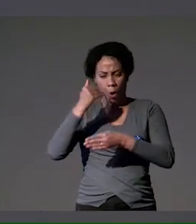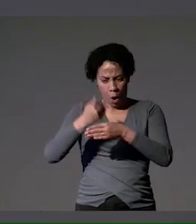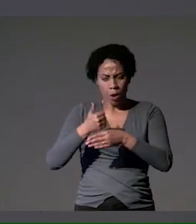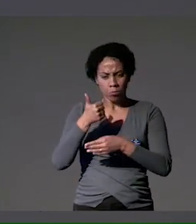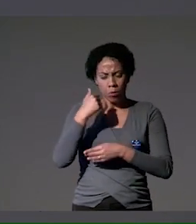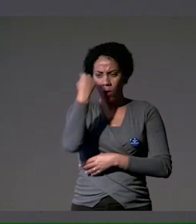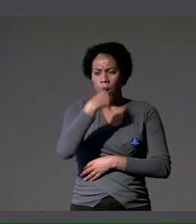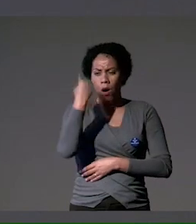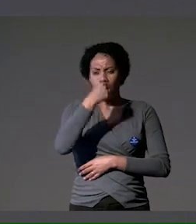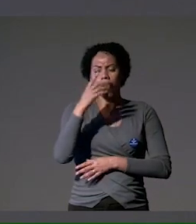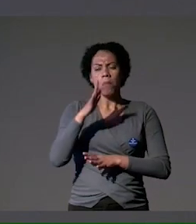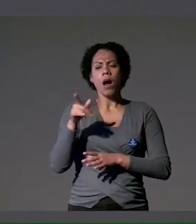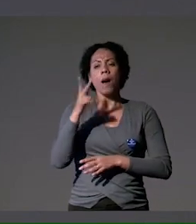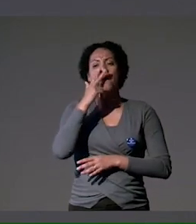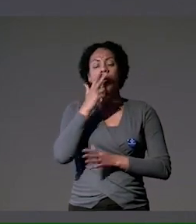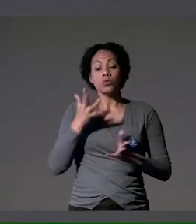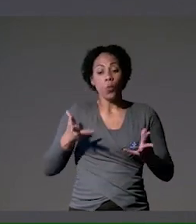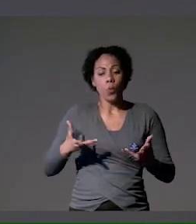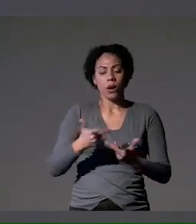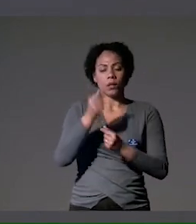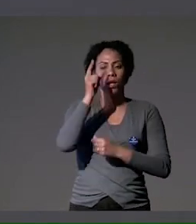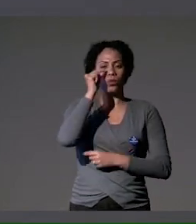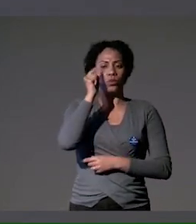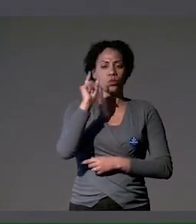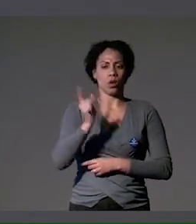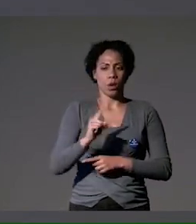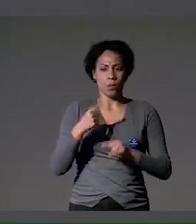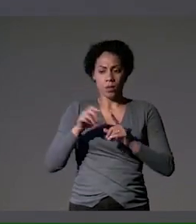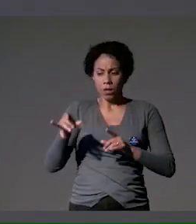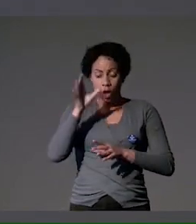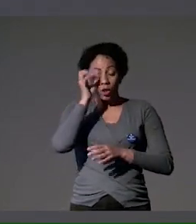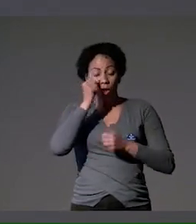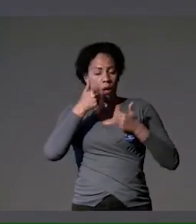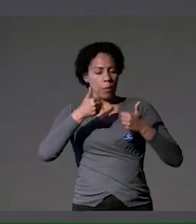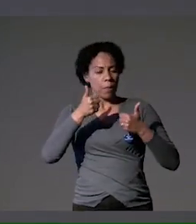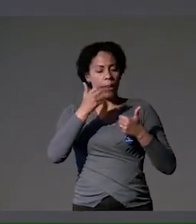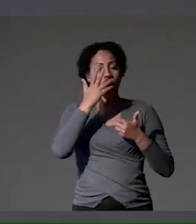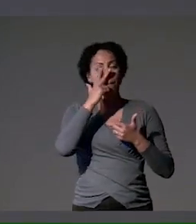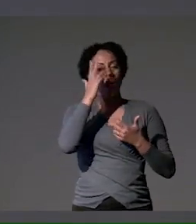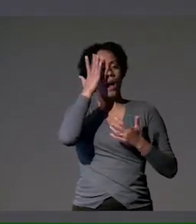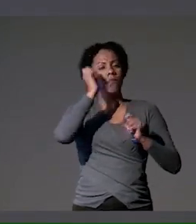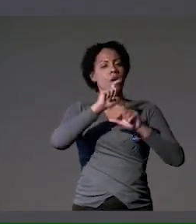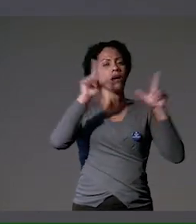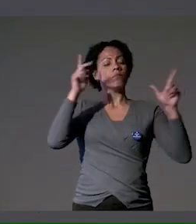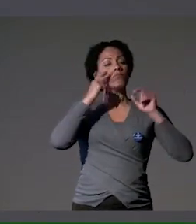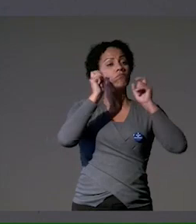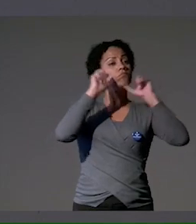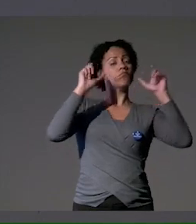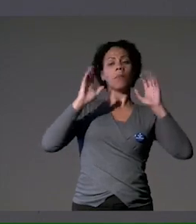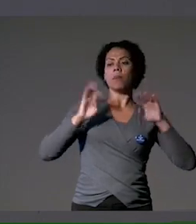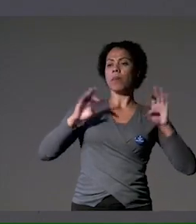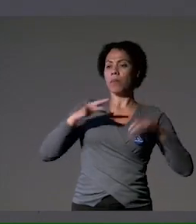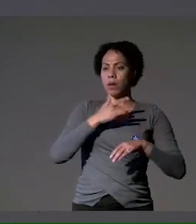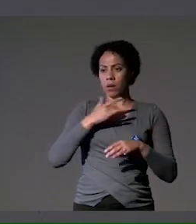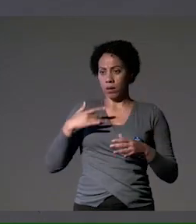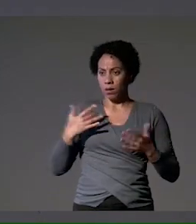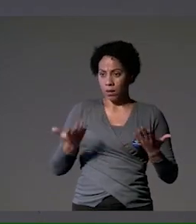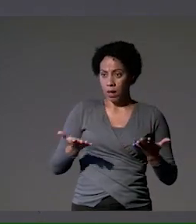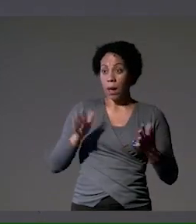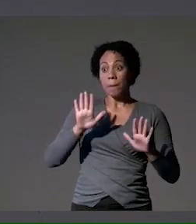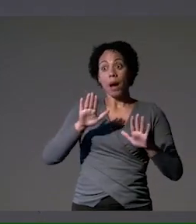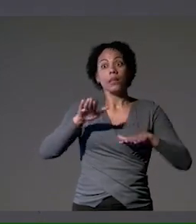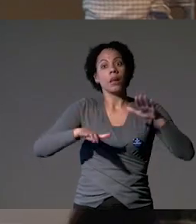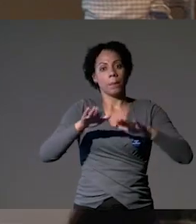Porque se a pessoa está dormindo, descansando suficientemente, não se espera que ela fique sonolenta durante o dia. Claro que aí, quando a gente fala de criança, depende um